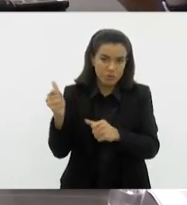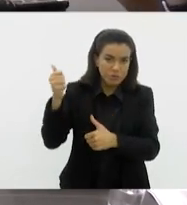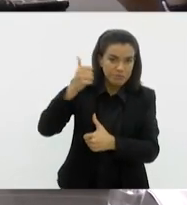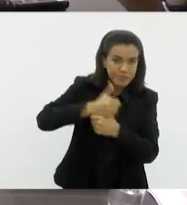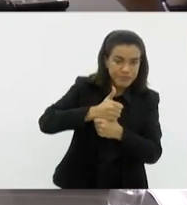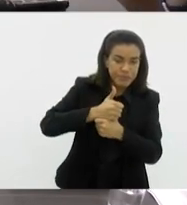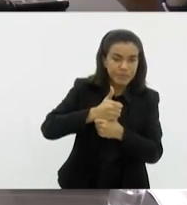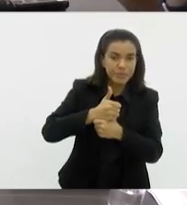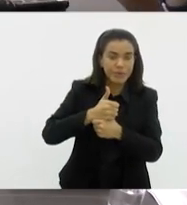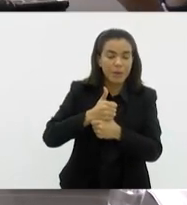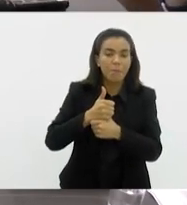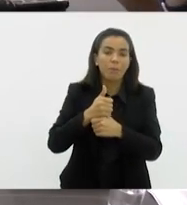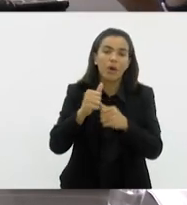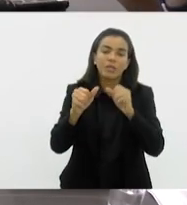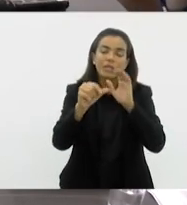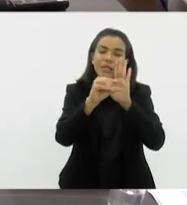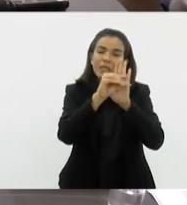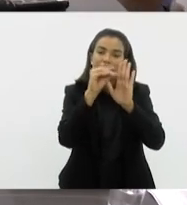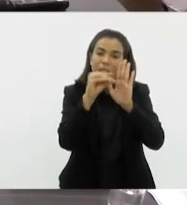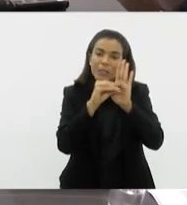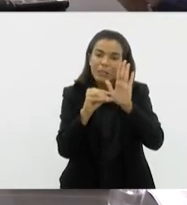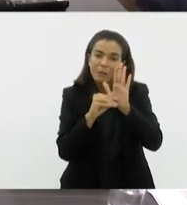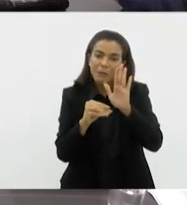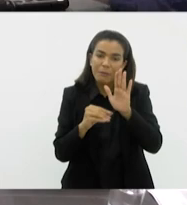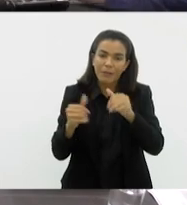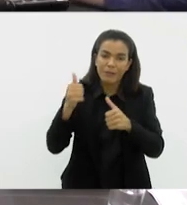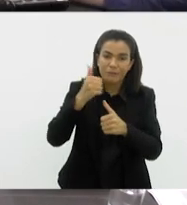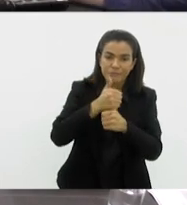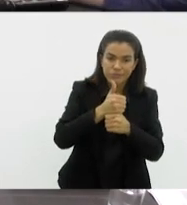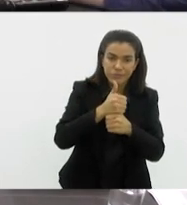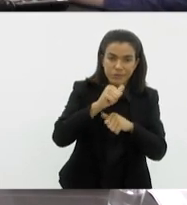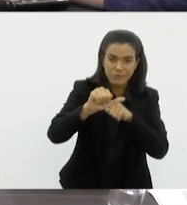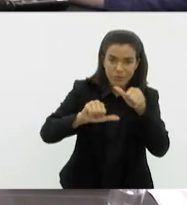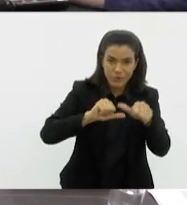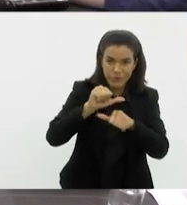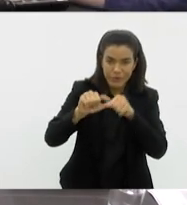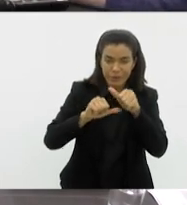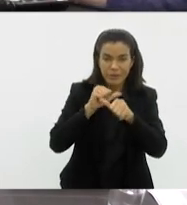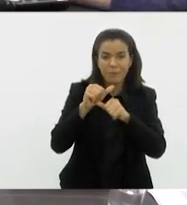verdade, com emendas. Que aí Vossa Excelência está trazendo mais uma, a modificativa da emenda.